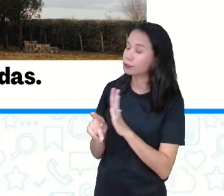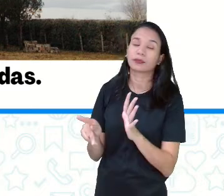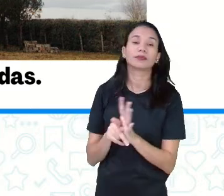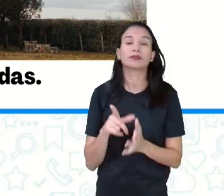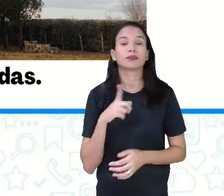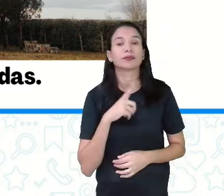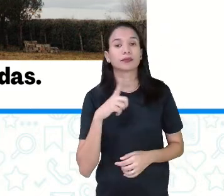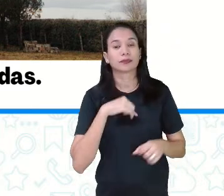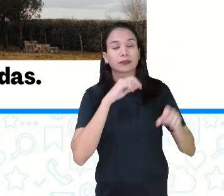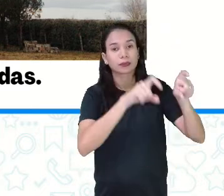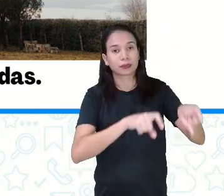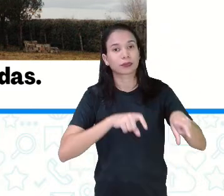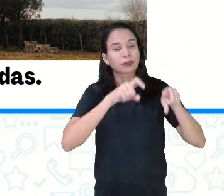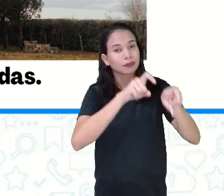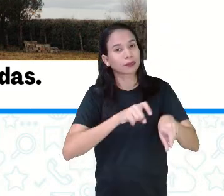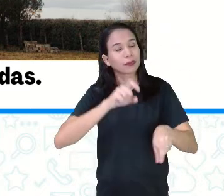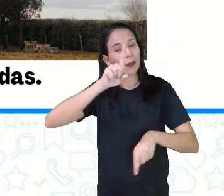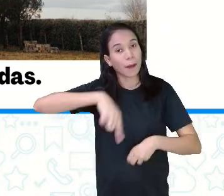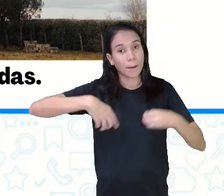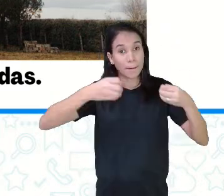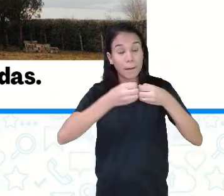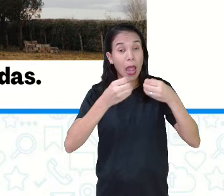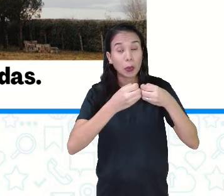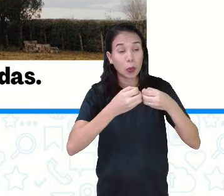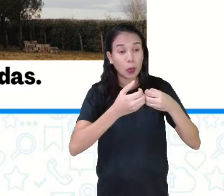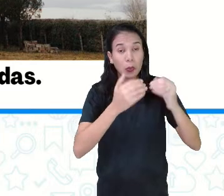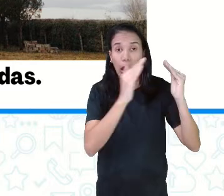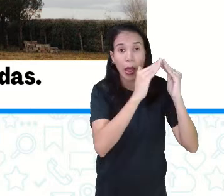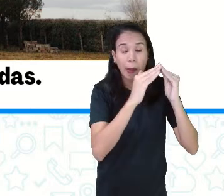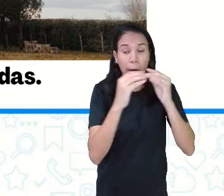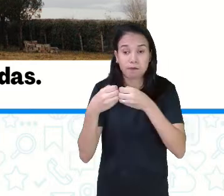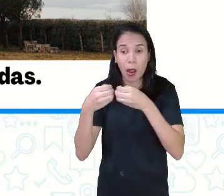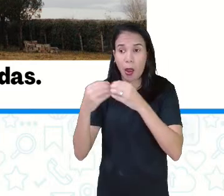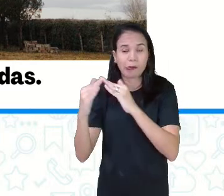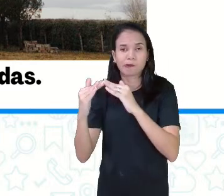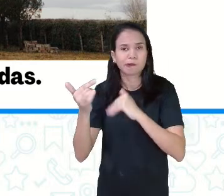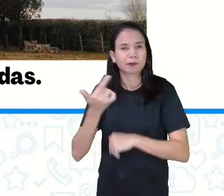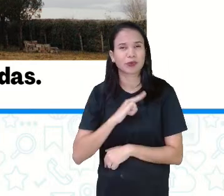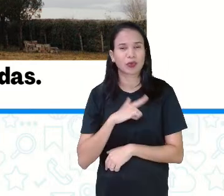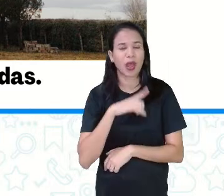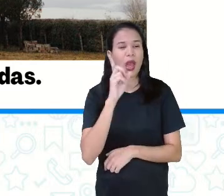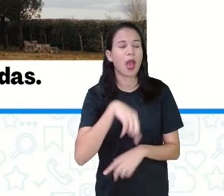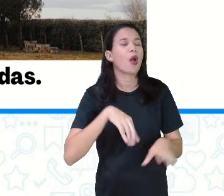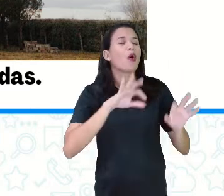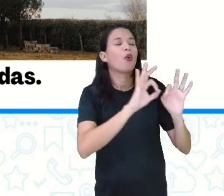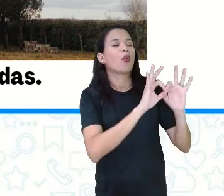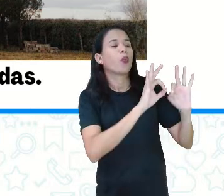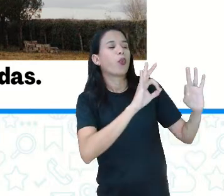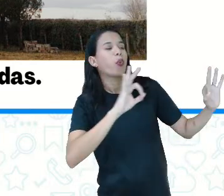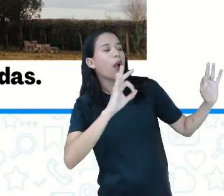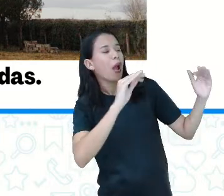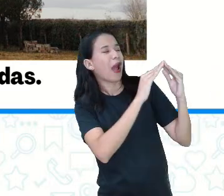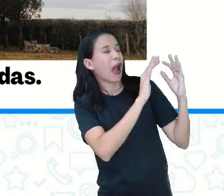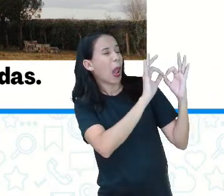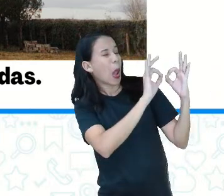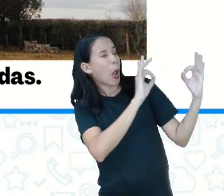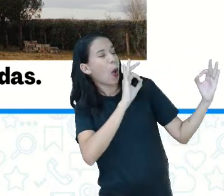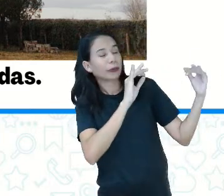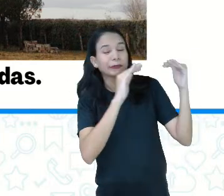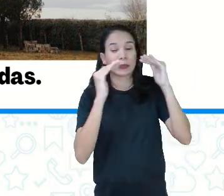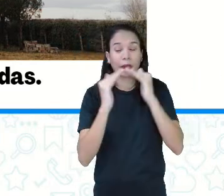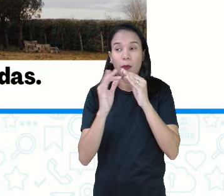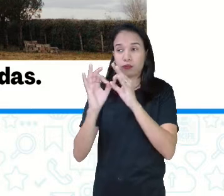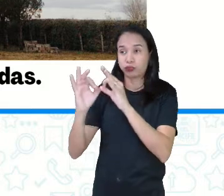da zona rural. A gente está vendo que ao lado dela não tem outra, ela está bem distante, rodeada